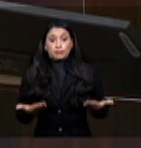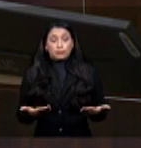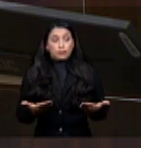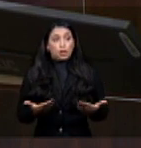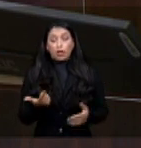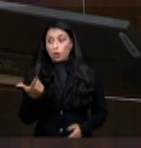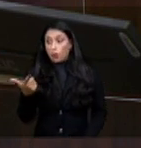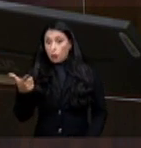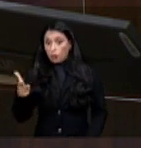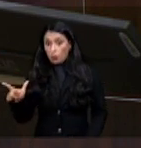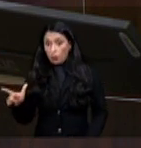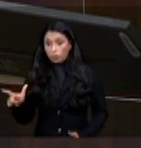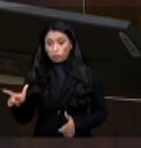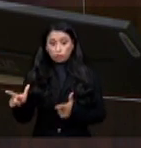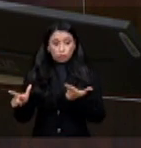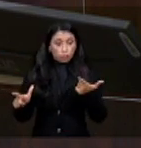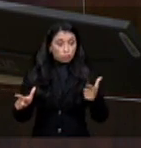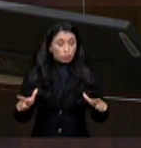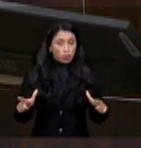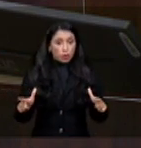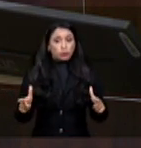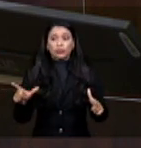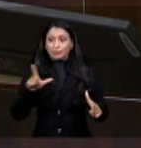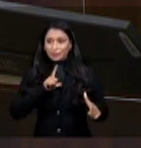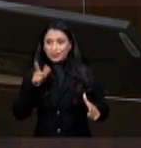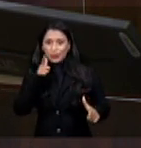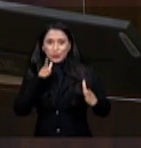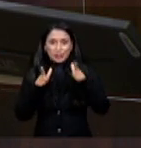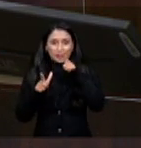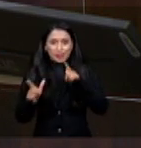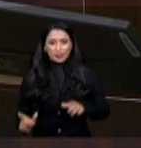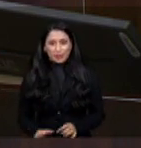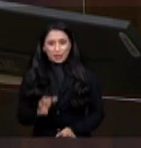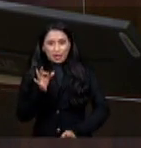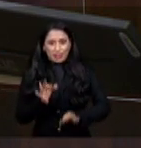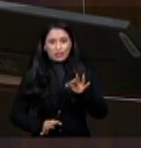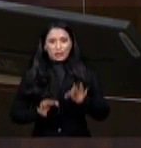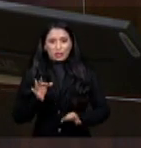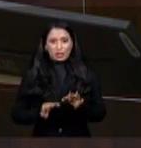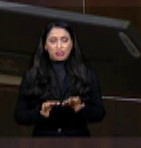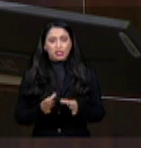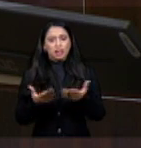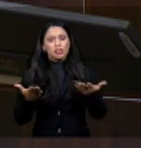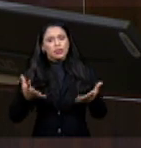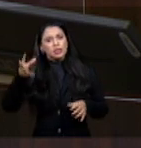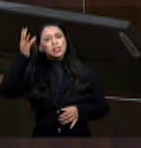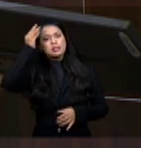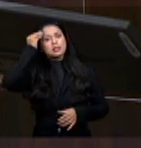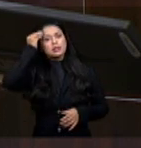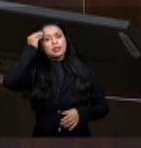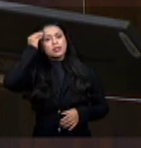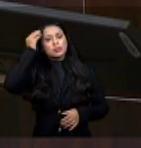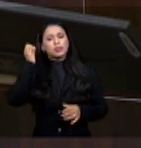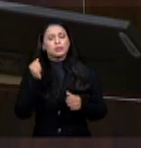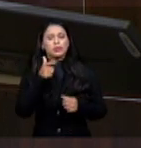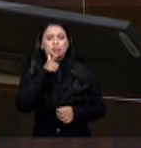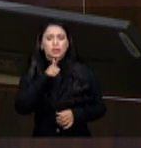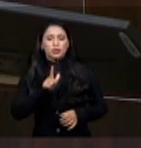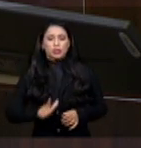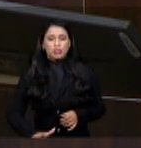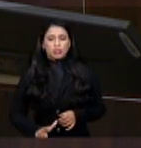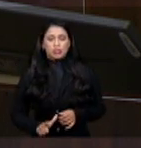para o outro que residirá a justiça por vir a e essa abertura pode ser compreendida na